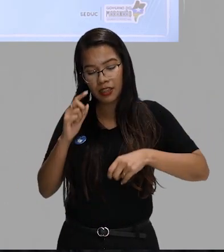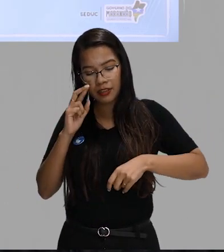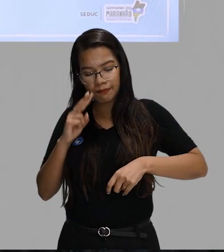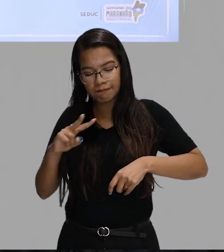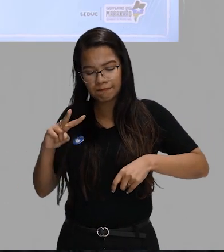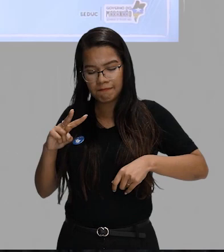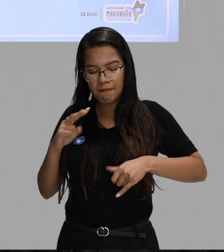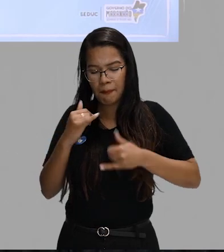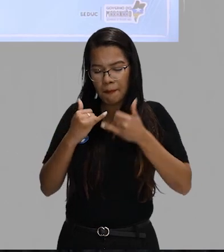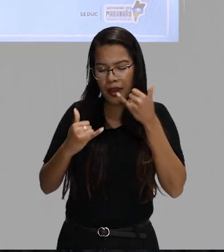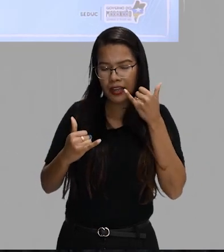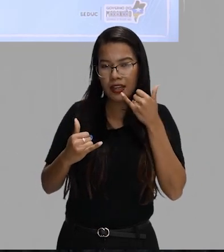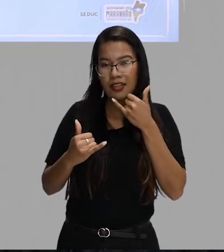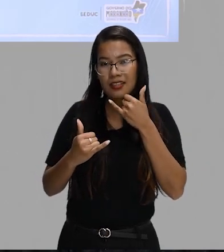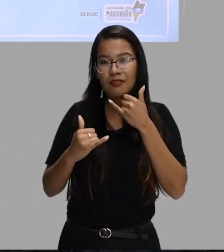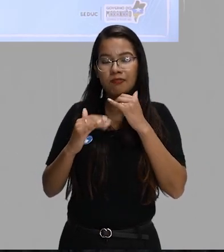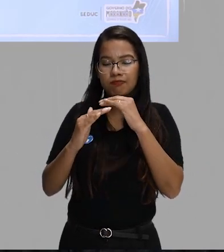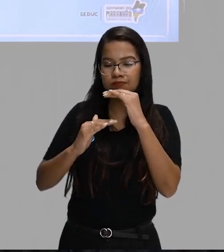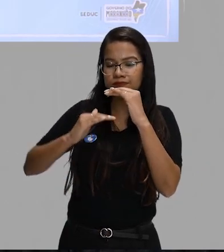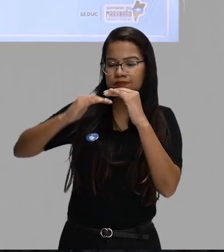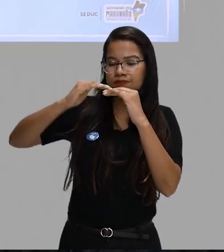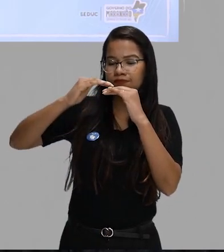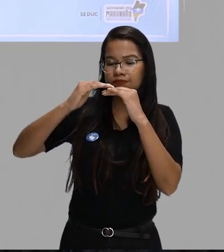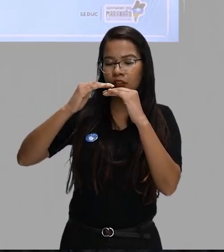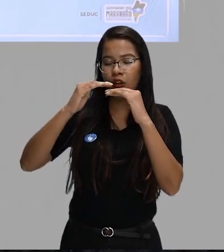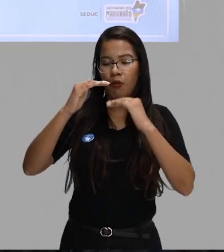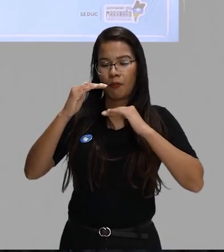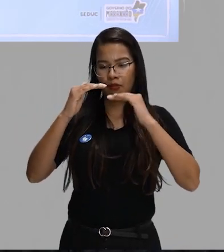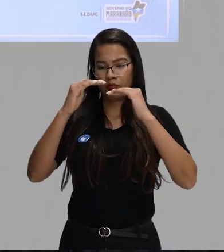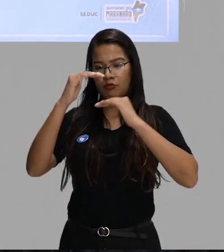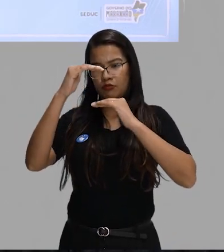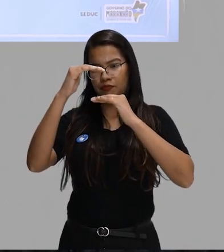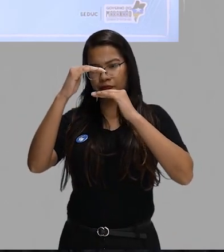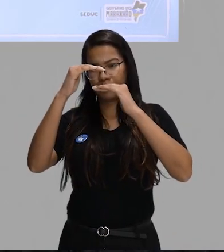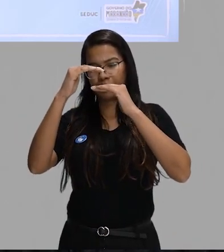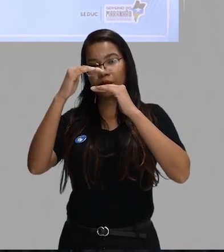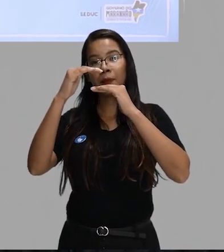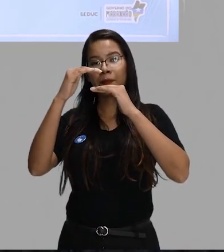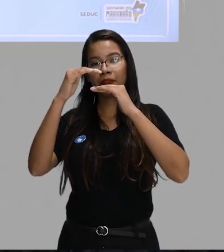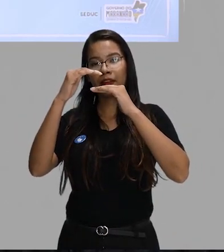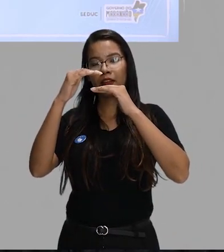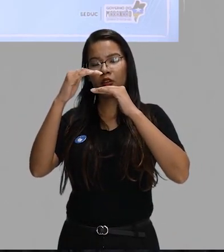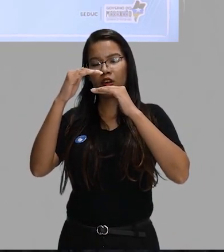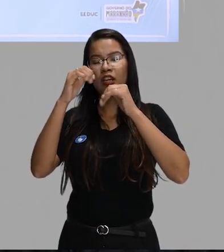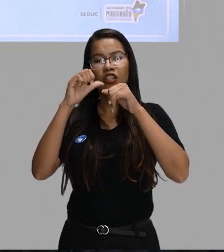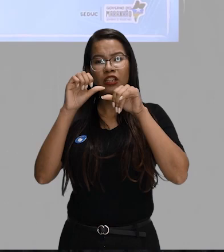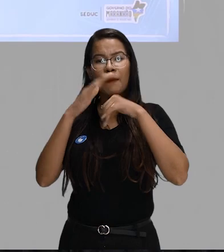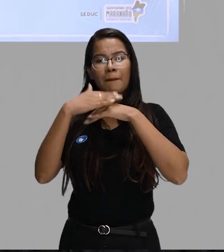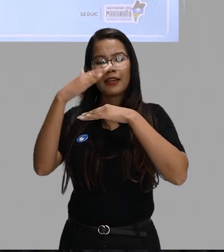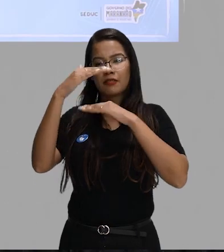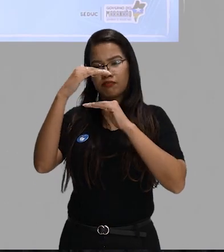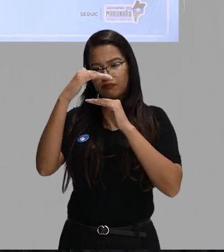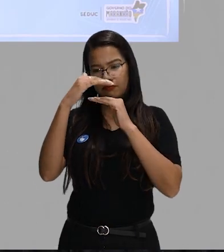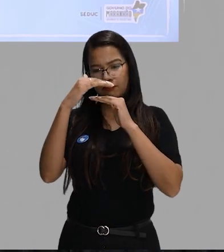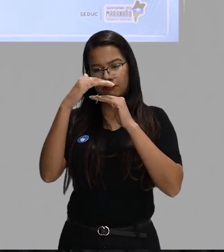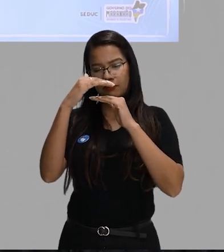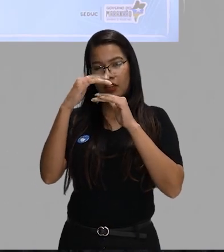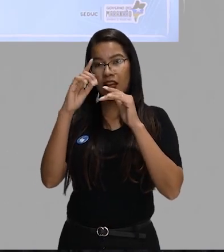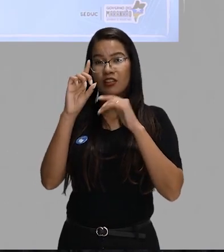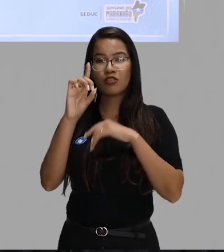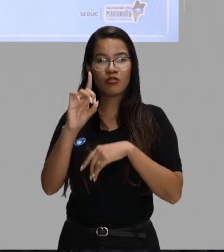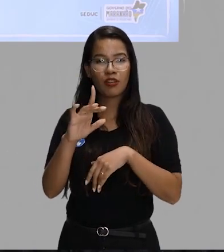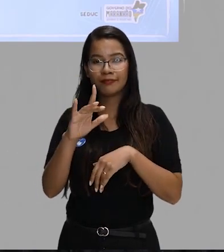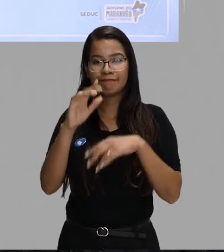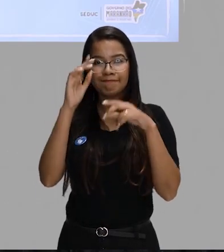mais rasa. Certo? Ou que o fundo dessa piscina está mais próximo da superfície. É uma